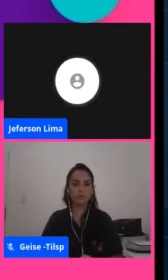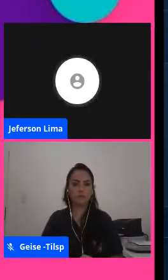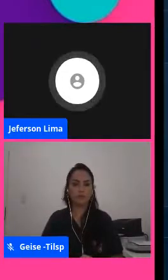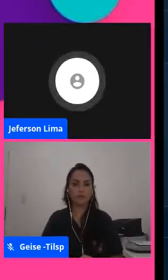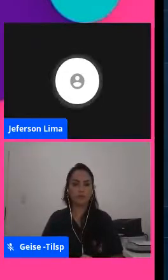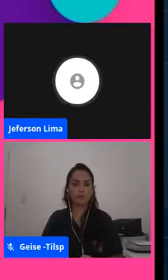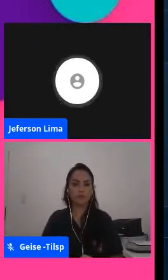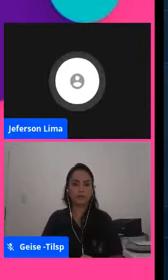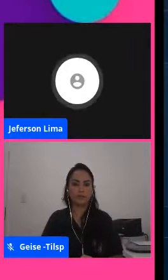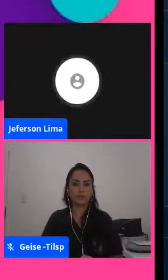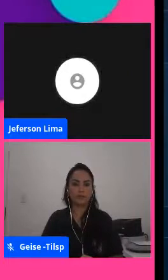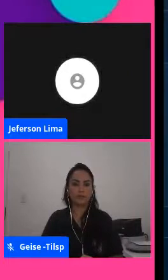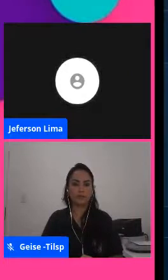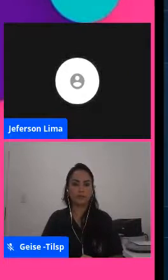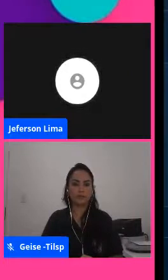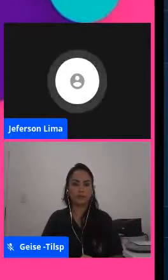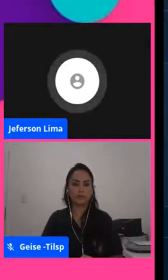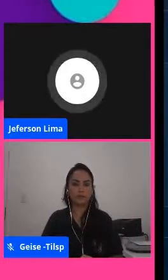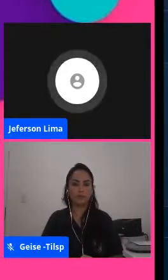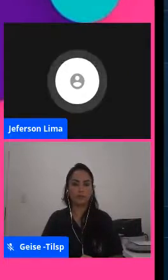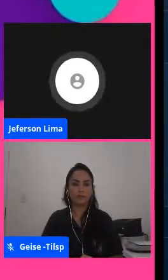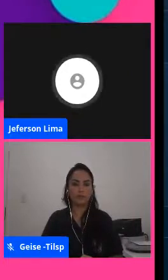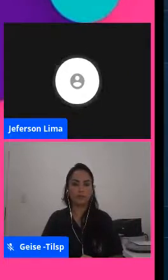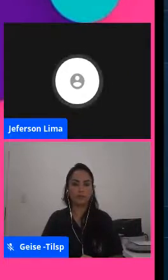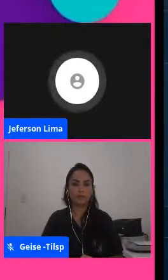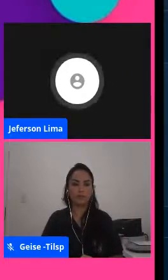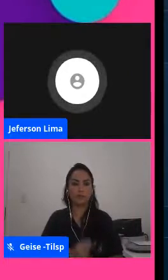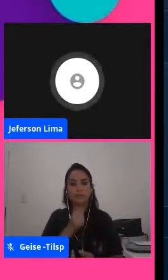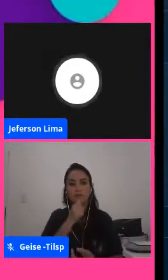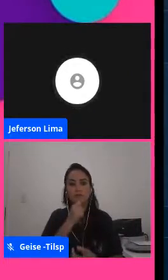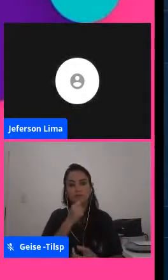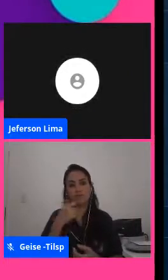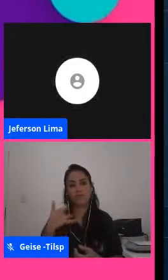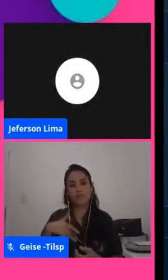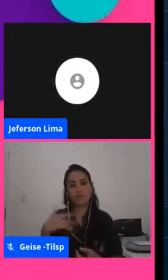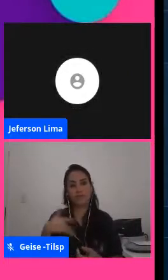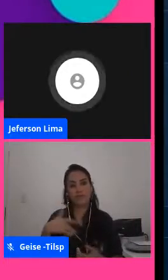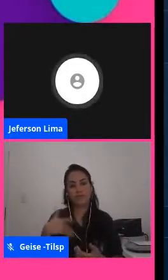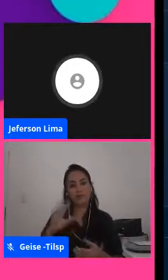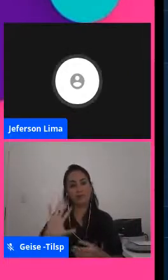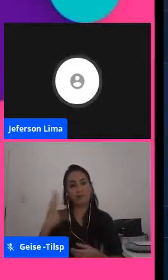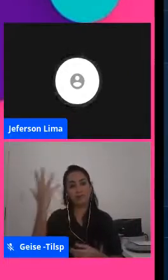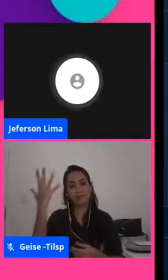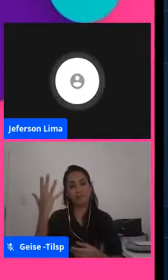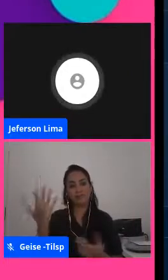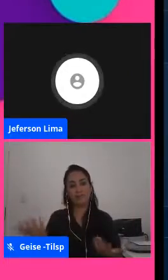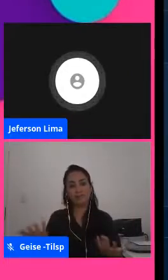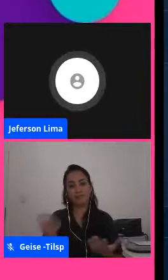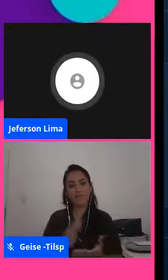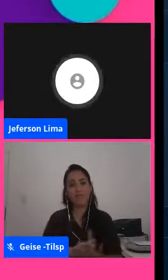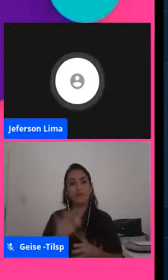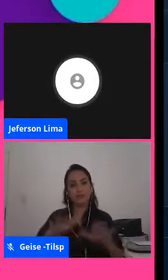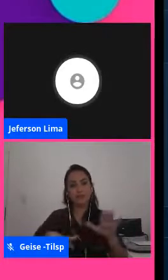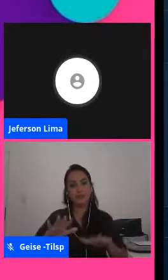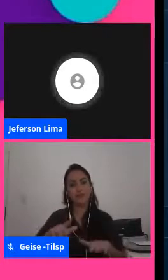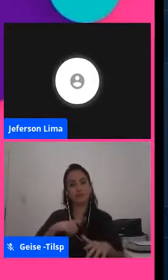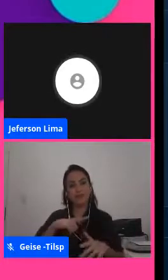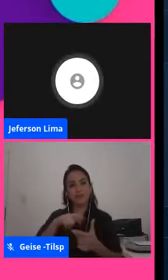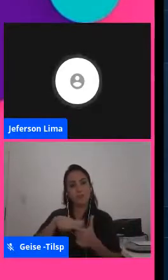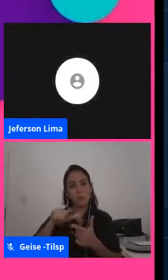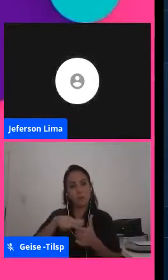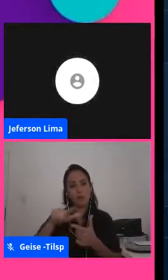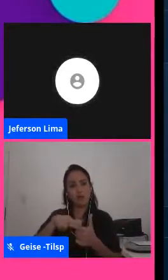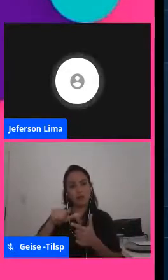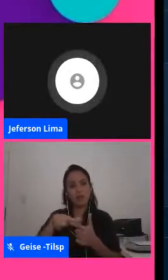Vou ficar sem, uma pena. Mas acontece. Deu alguma falha de software aqui, então eu não